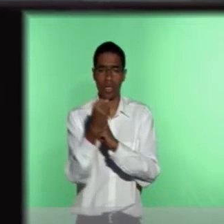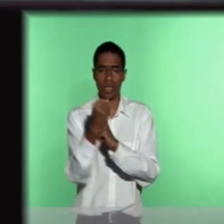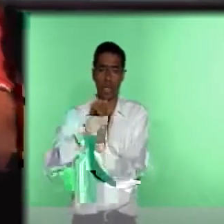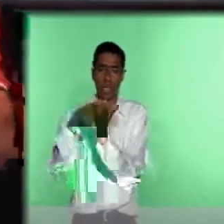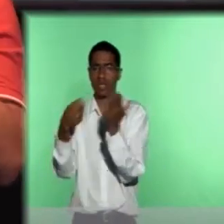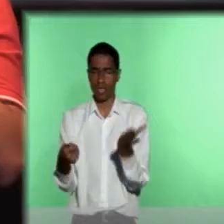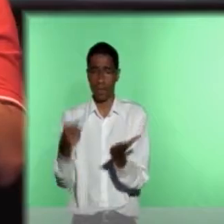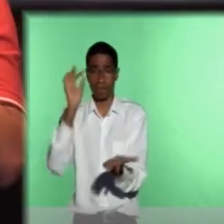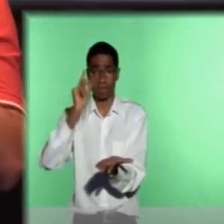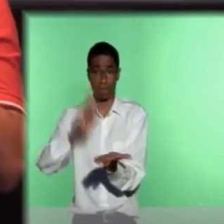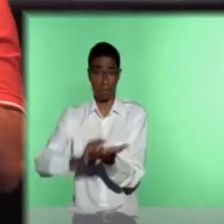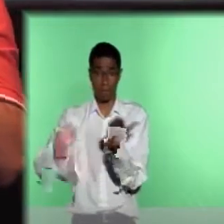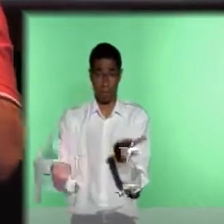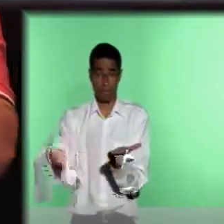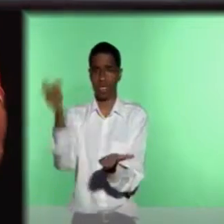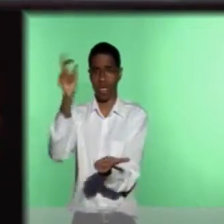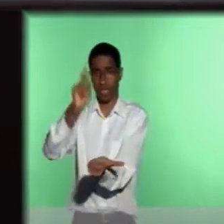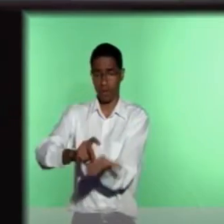Imagina oficial